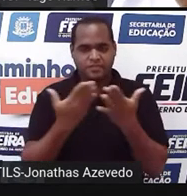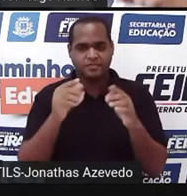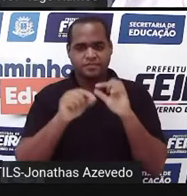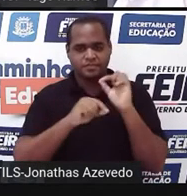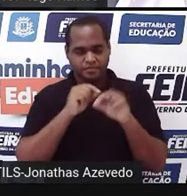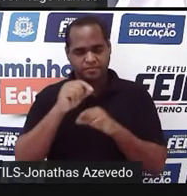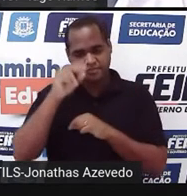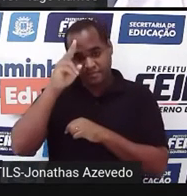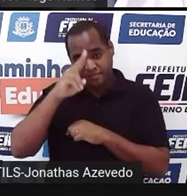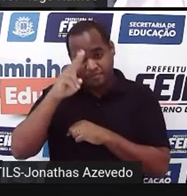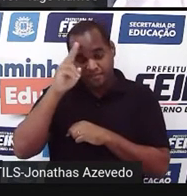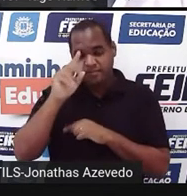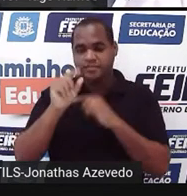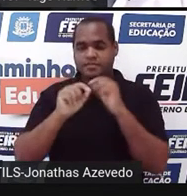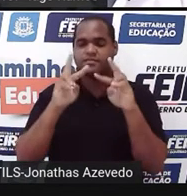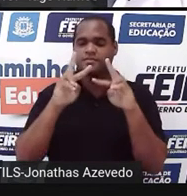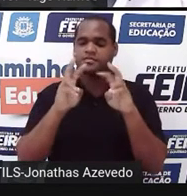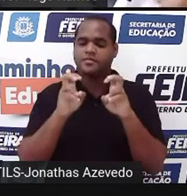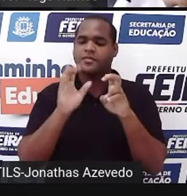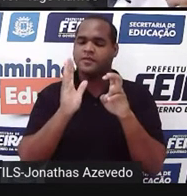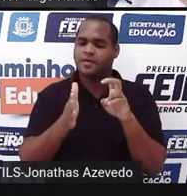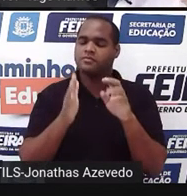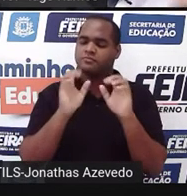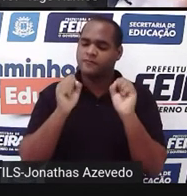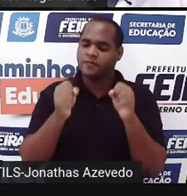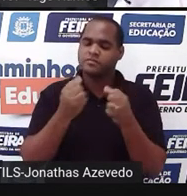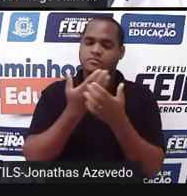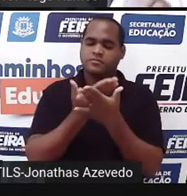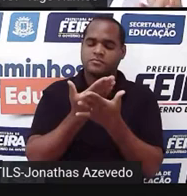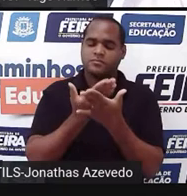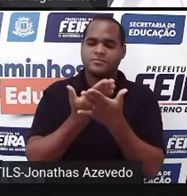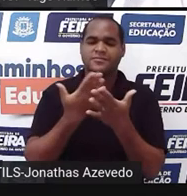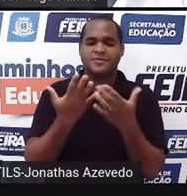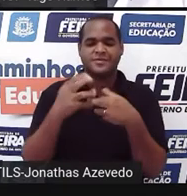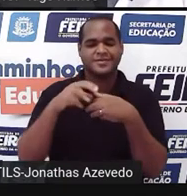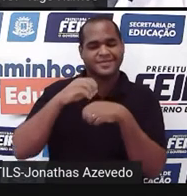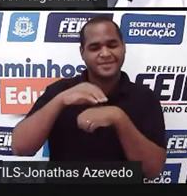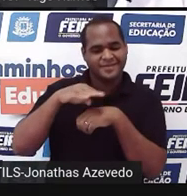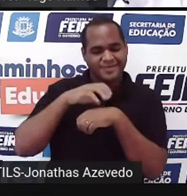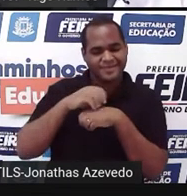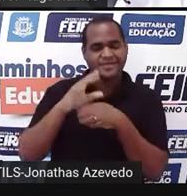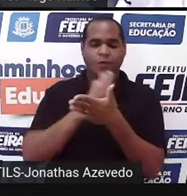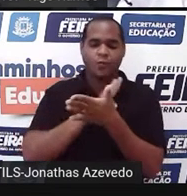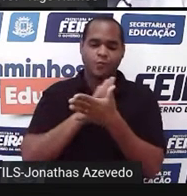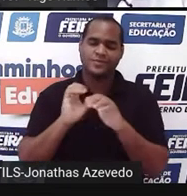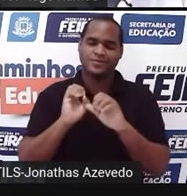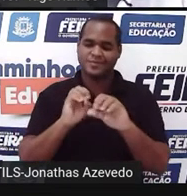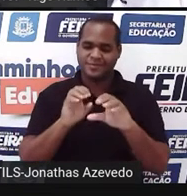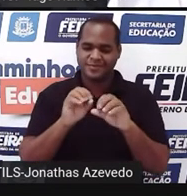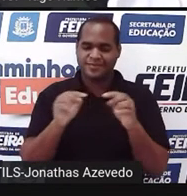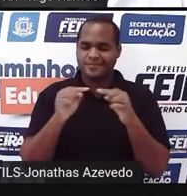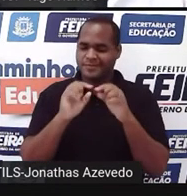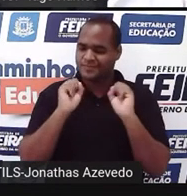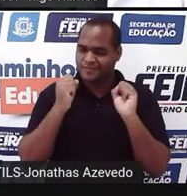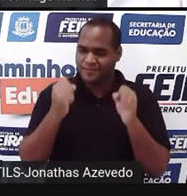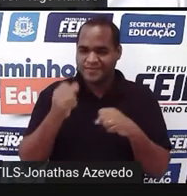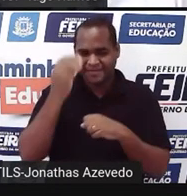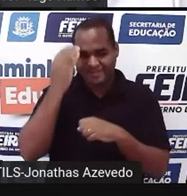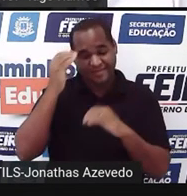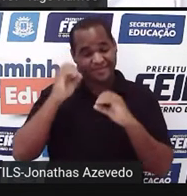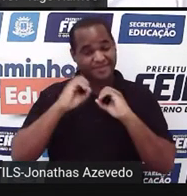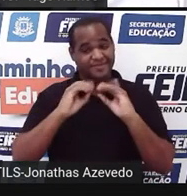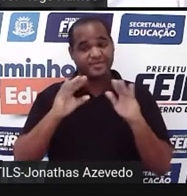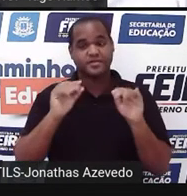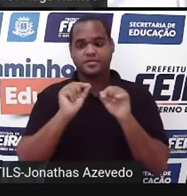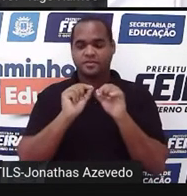sobre esse tema que a gente tá estudando né sobre o que a gente vem aí ao longo dessas aulas tentando entender a gente